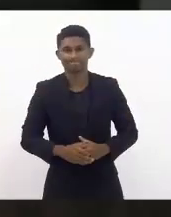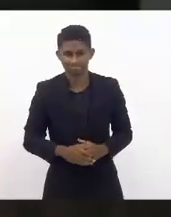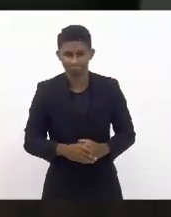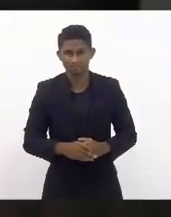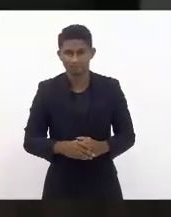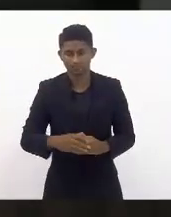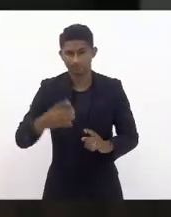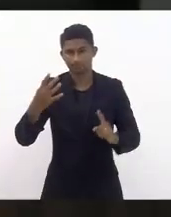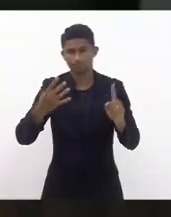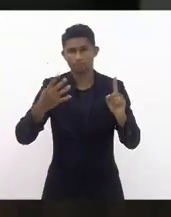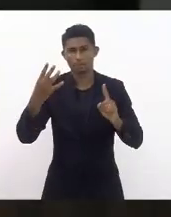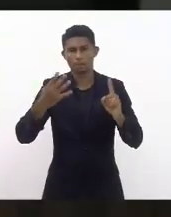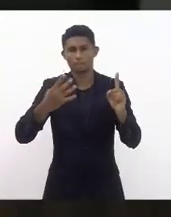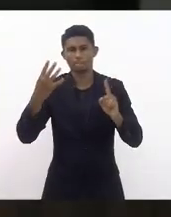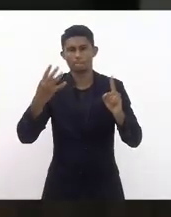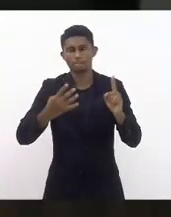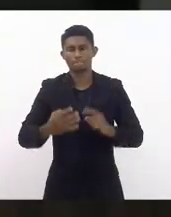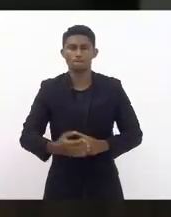4-1.